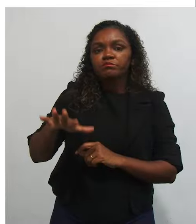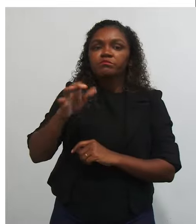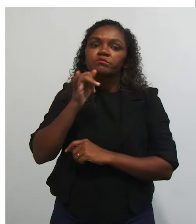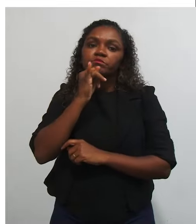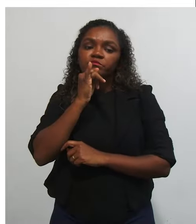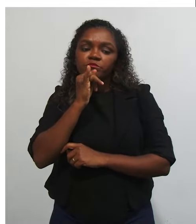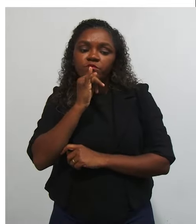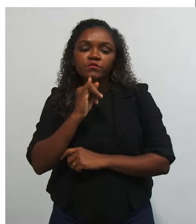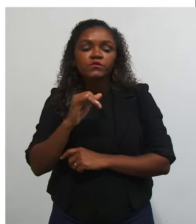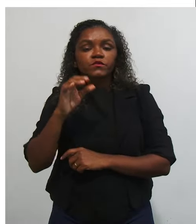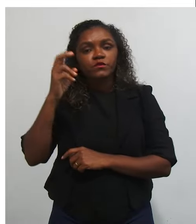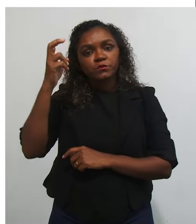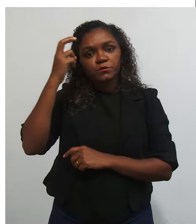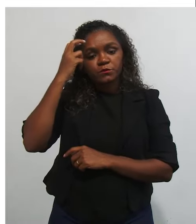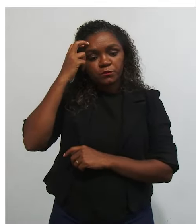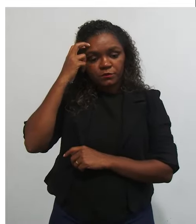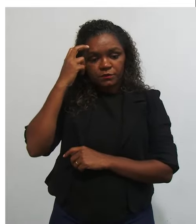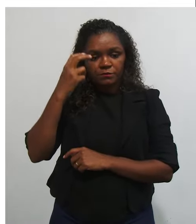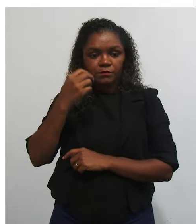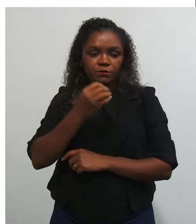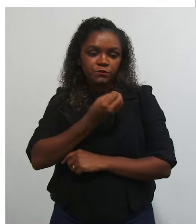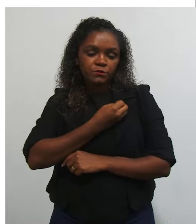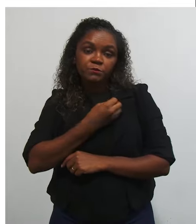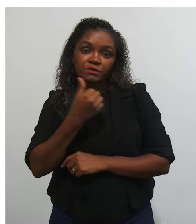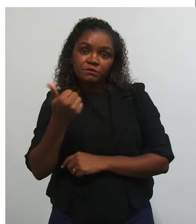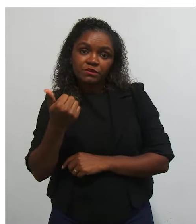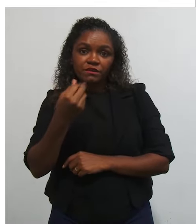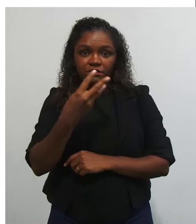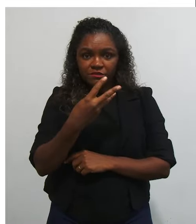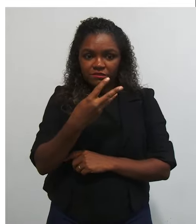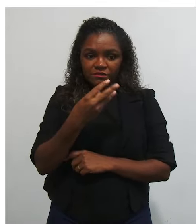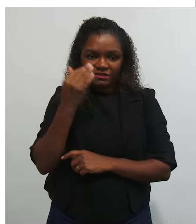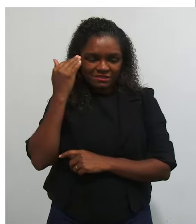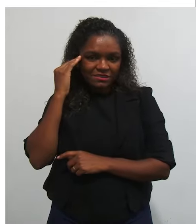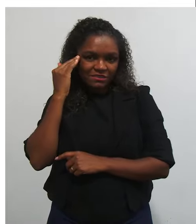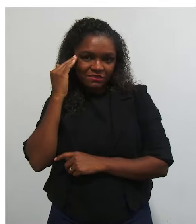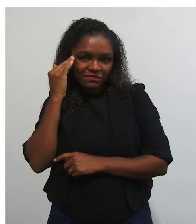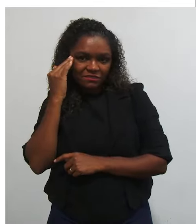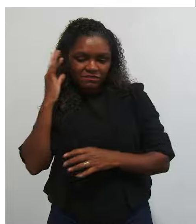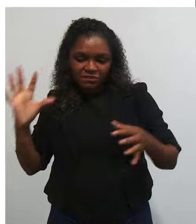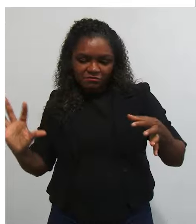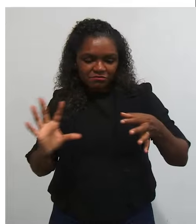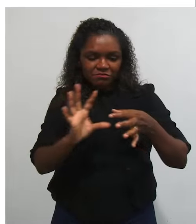trago aqui, cultura. Então, nós temos aqui difusão cultural. Então,